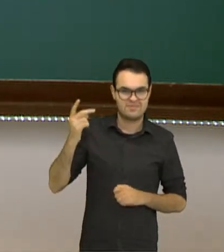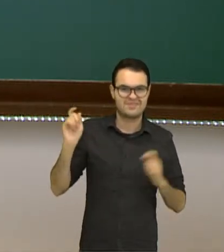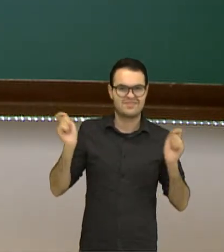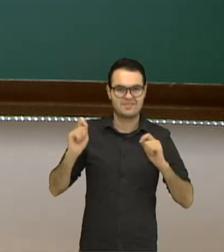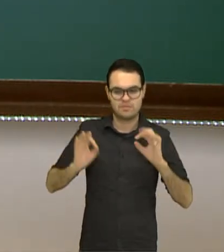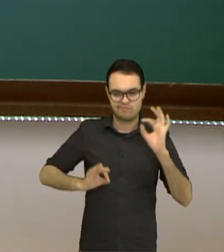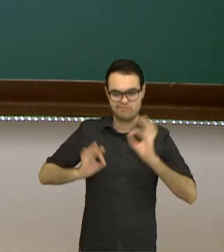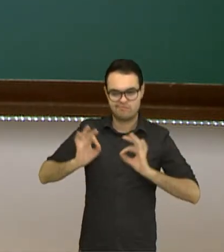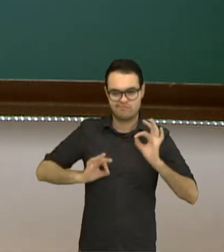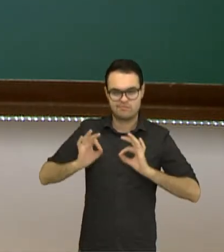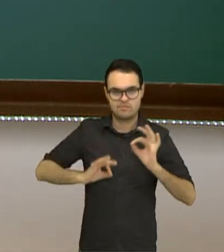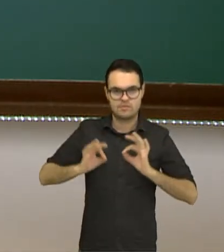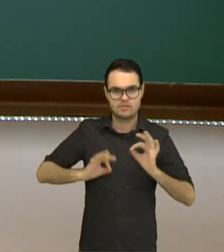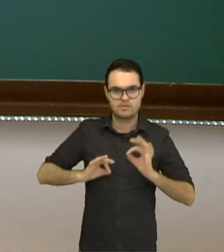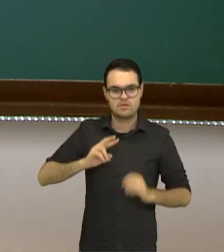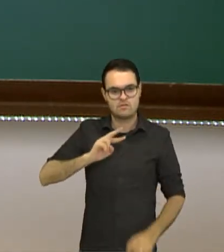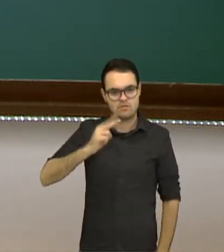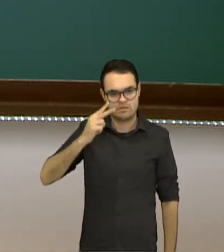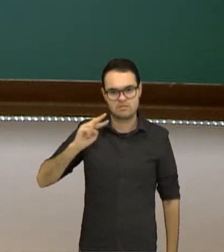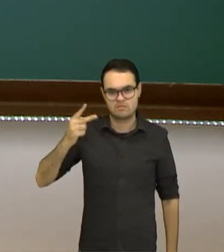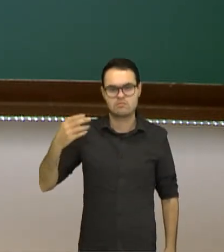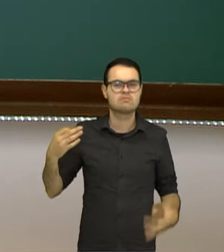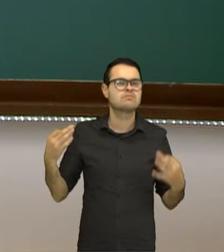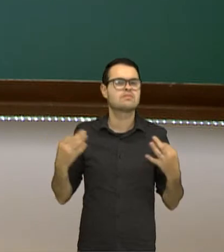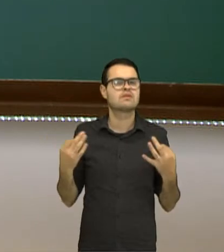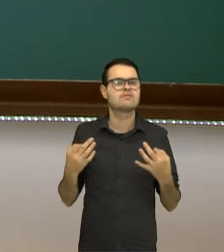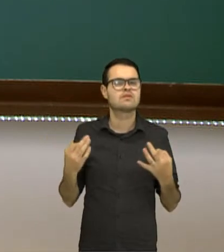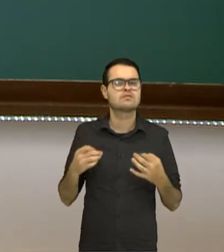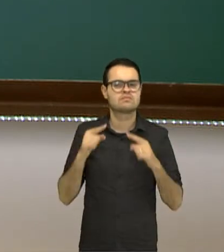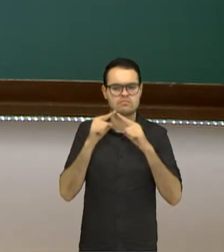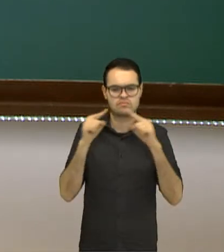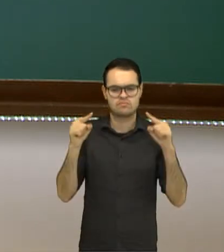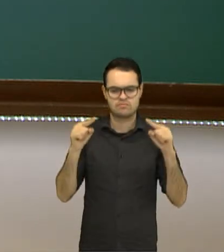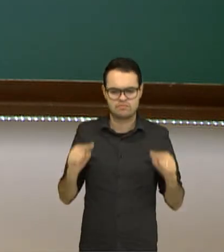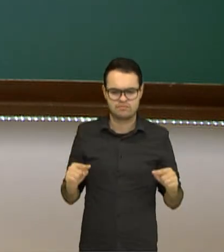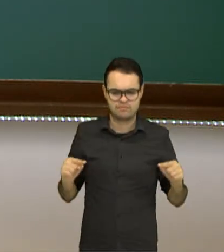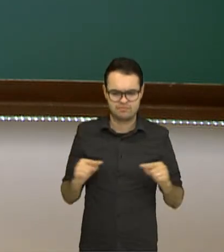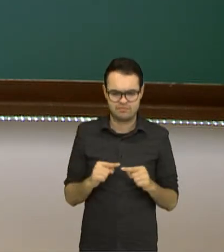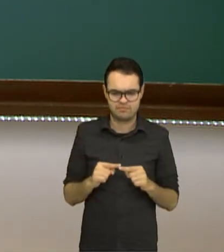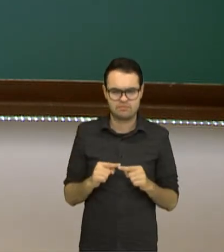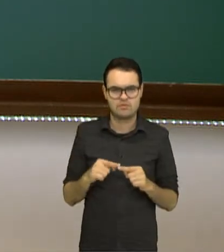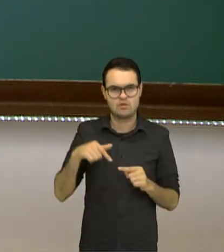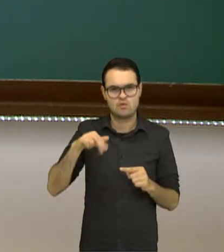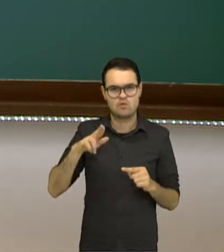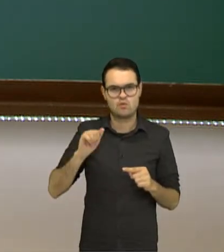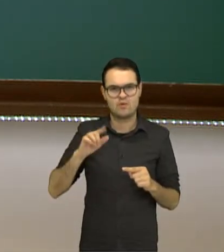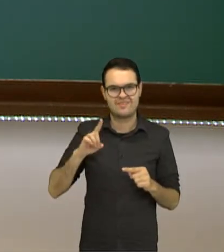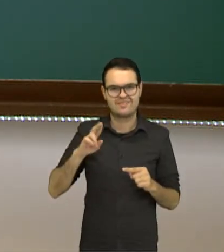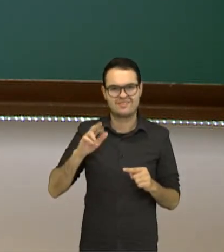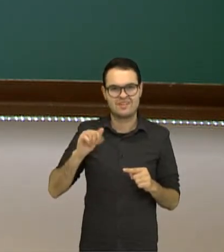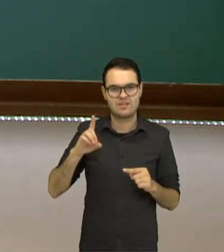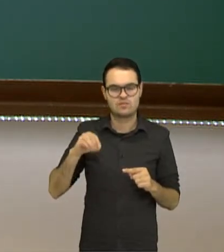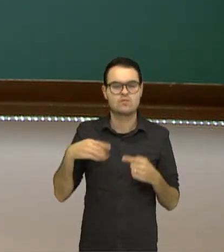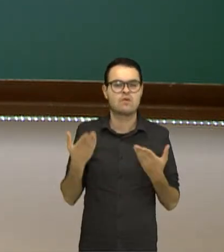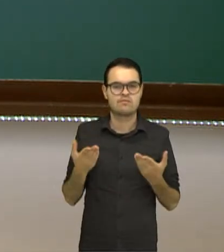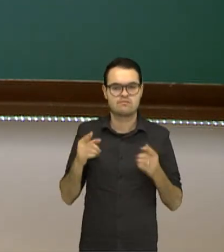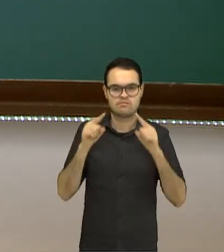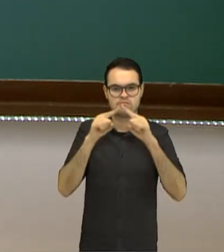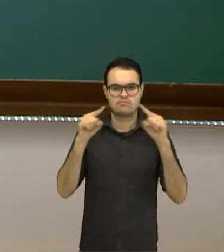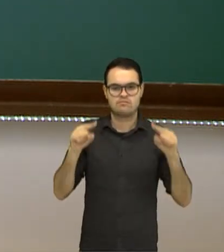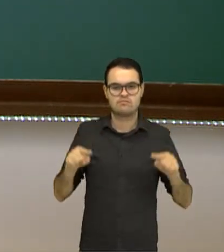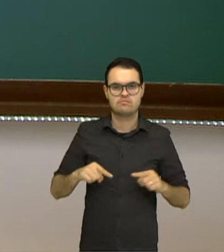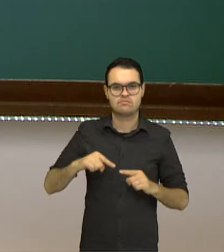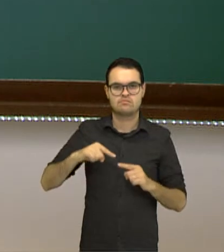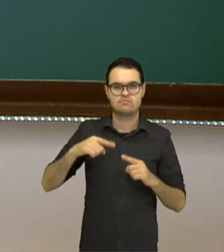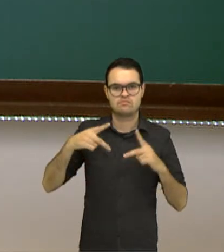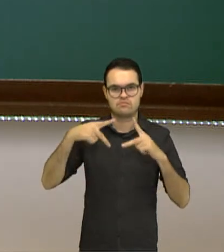formar quadrados mesmo, aquela figura geométrica. E qual é a característica da figura geométrica chamada quadrado? Ele é um